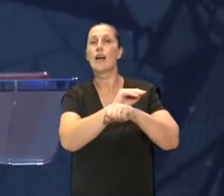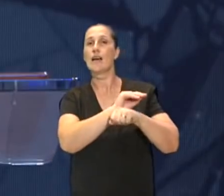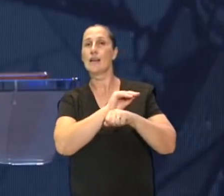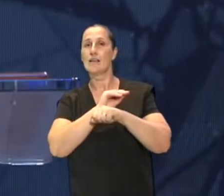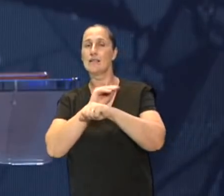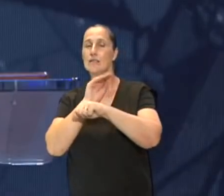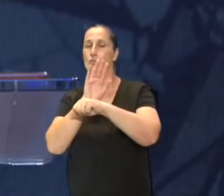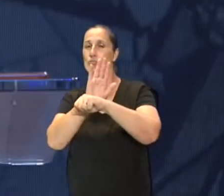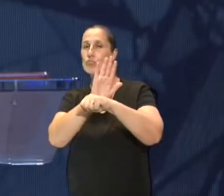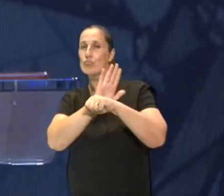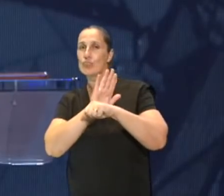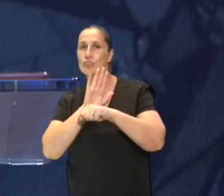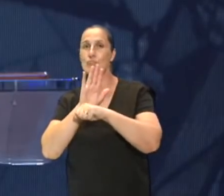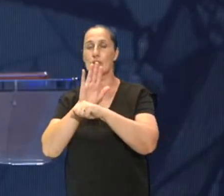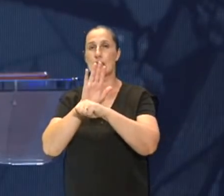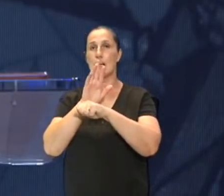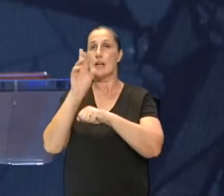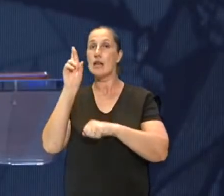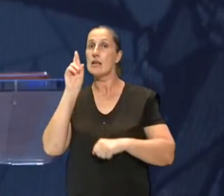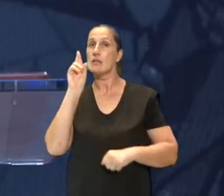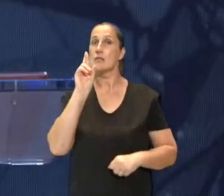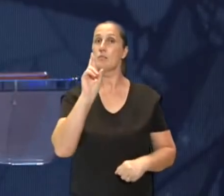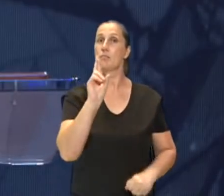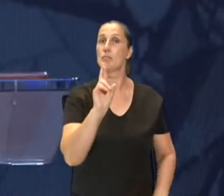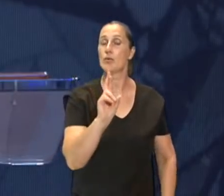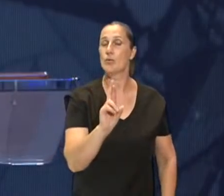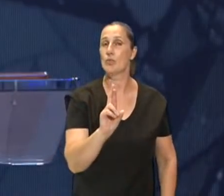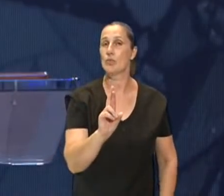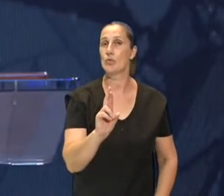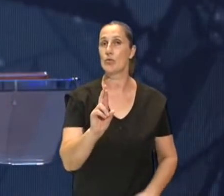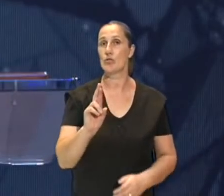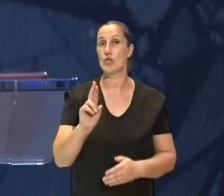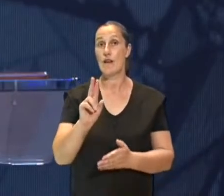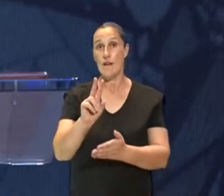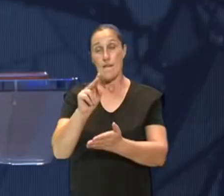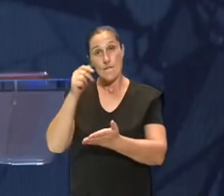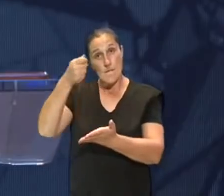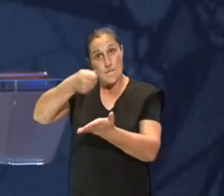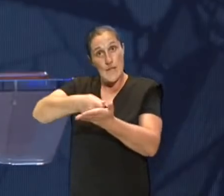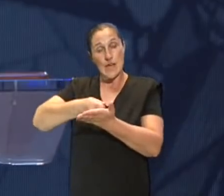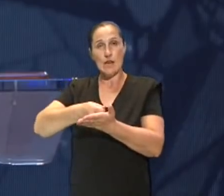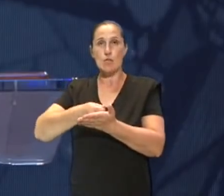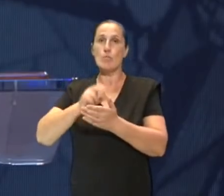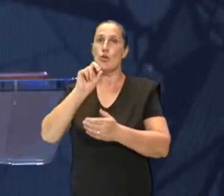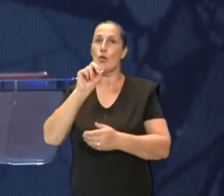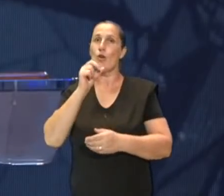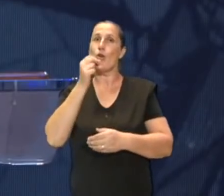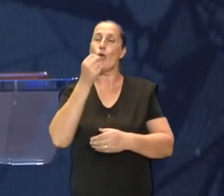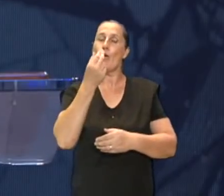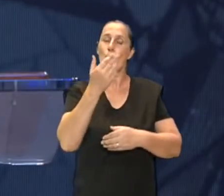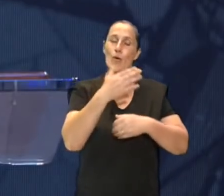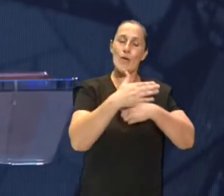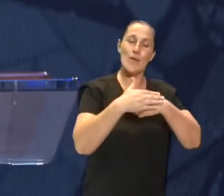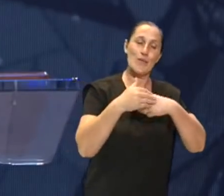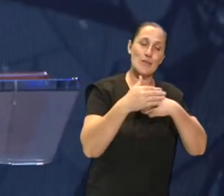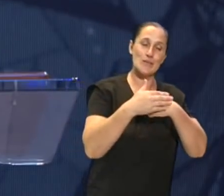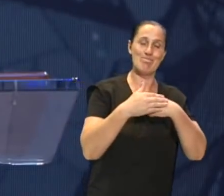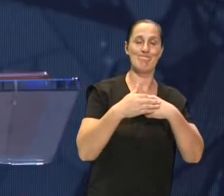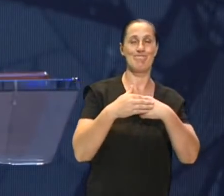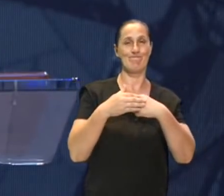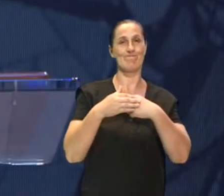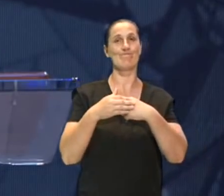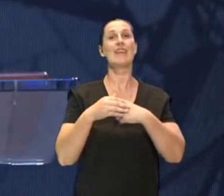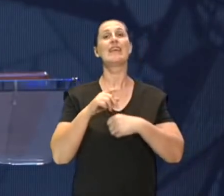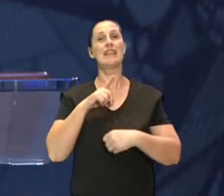responde, às vezes de maneira firme, às vezes com maneiras consoladoras, é aquele que tem poder para